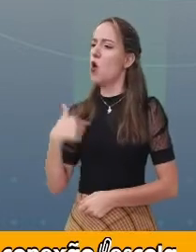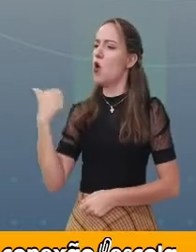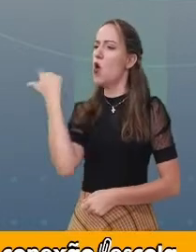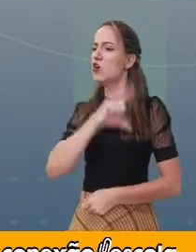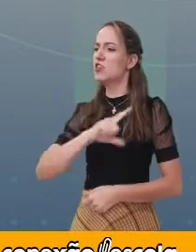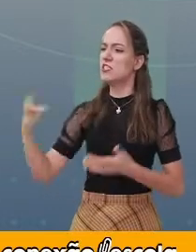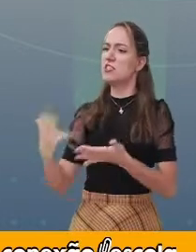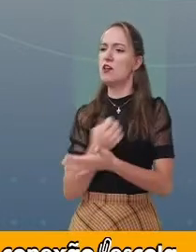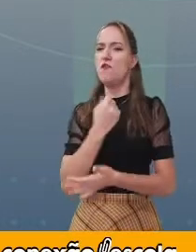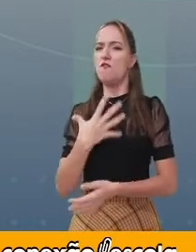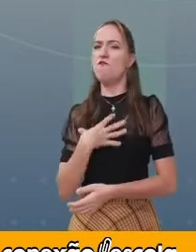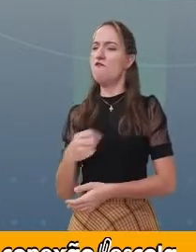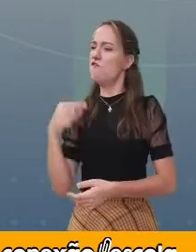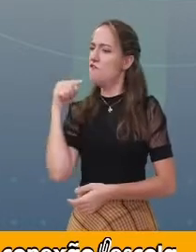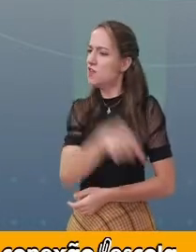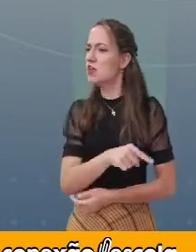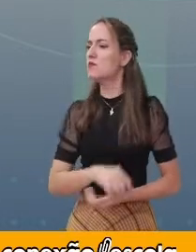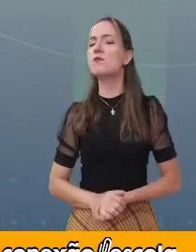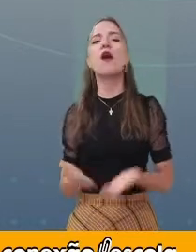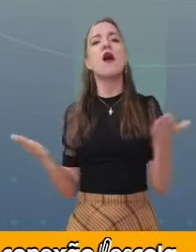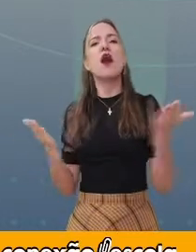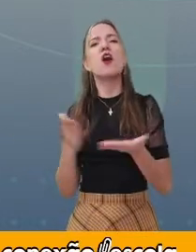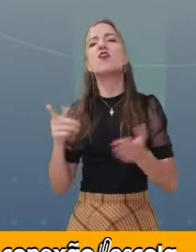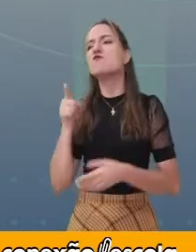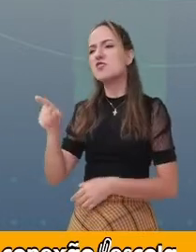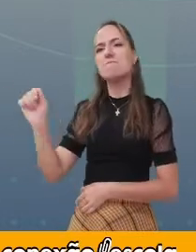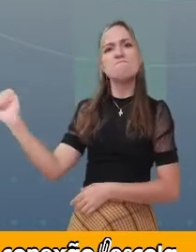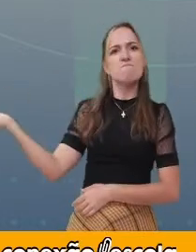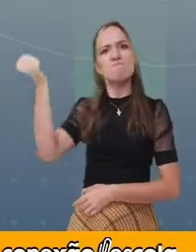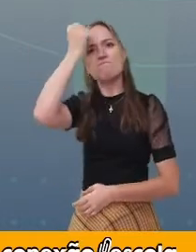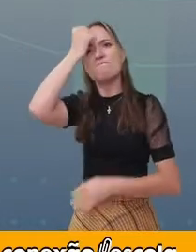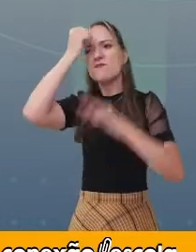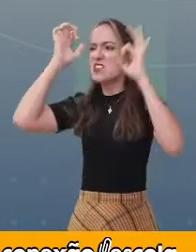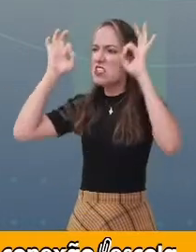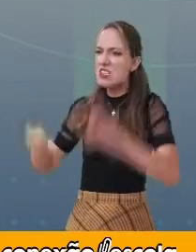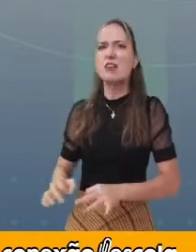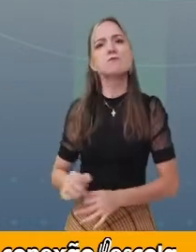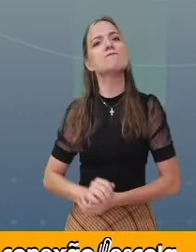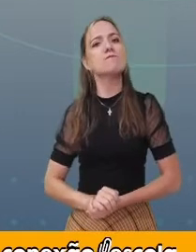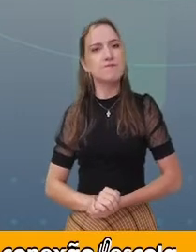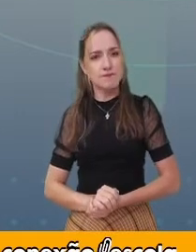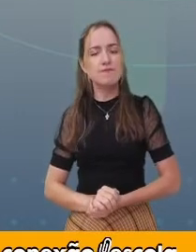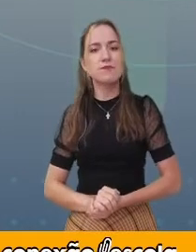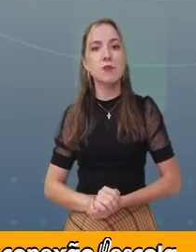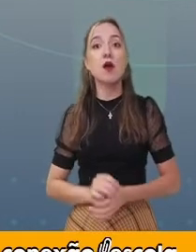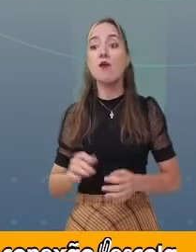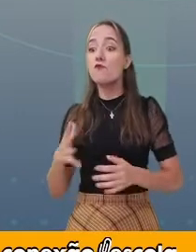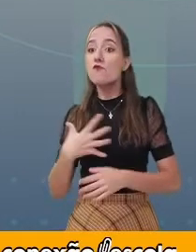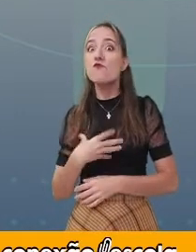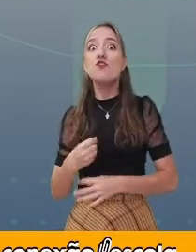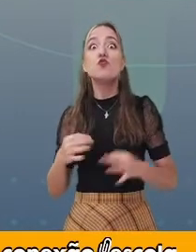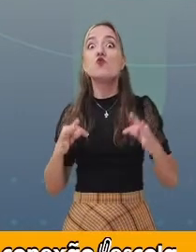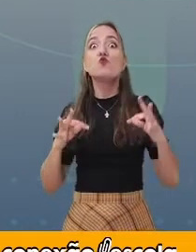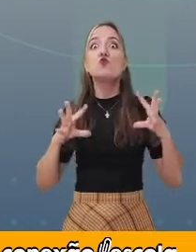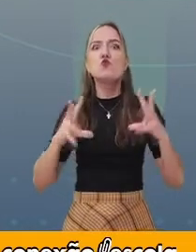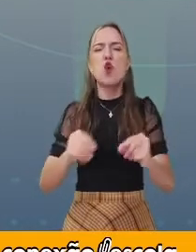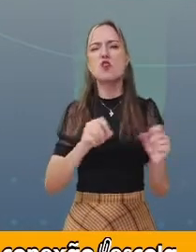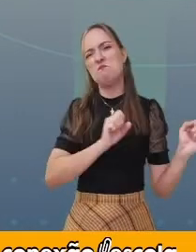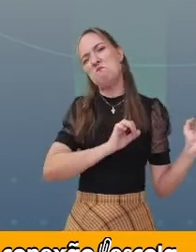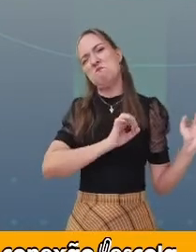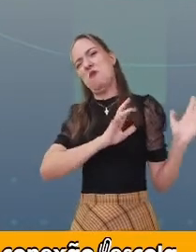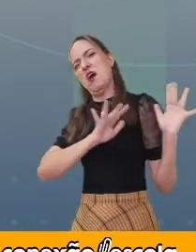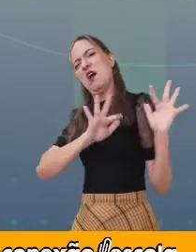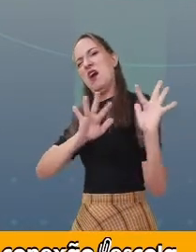consegui meus filhos de volta! Agora você vai se arrepender de tê-los roubado. Todos correram atrás da bruxa